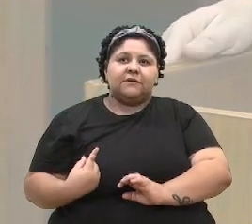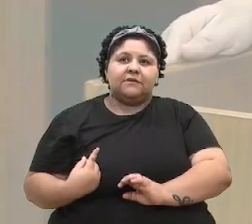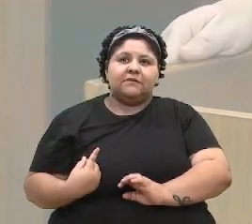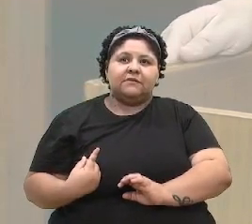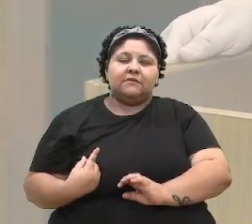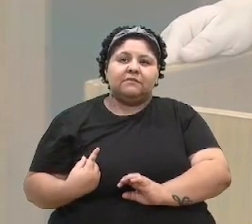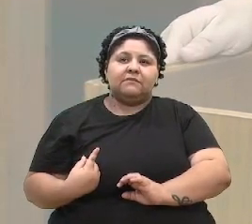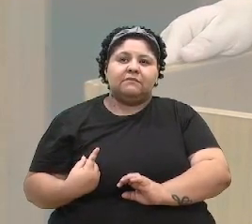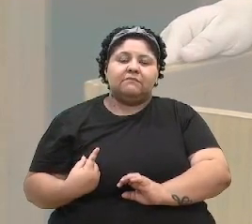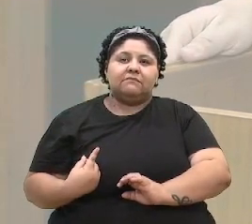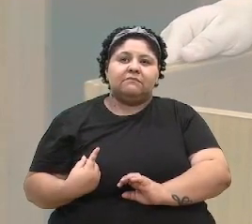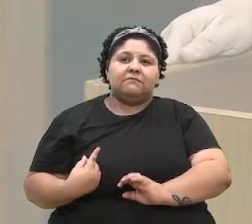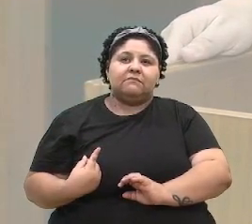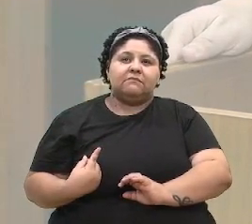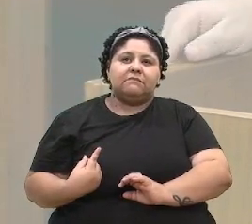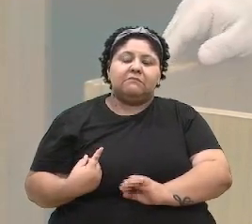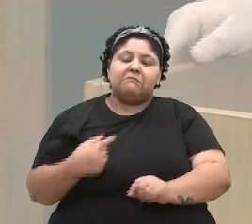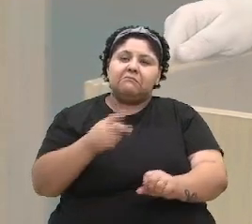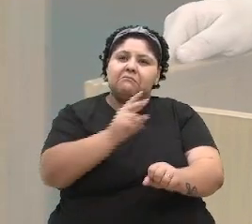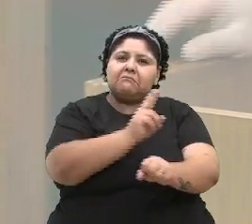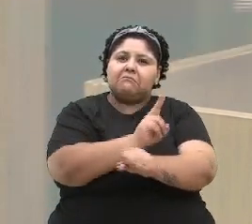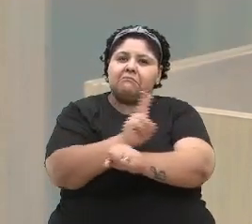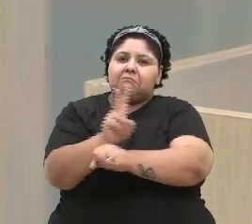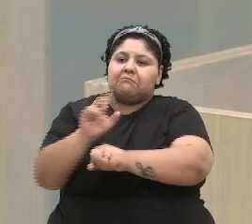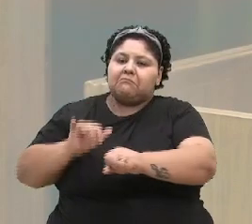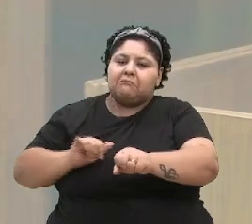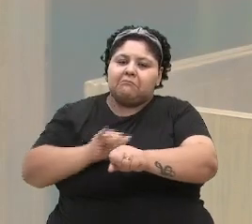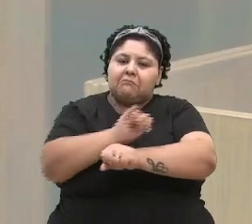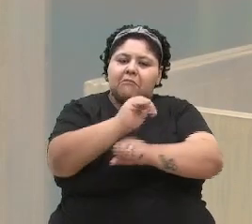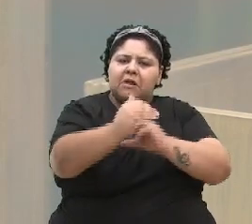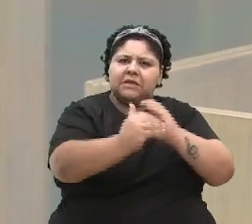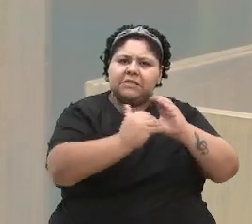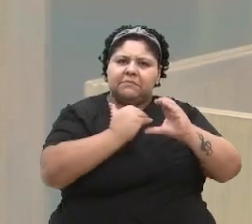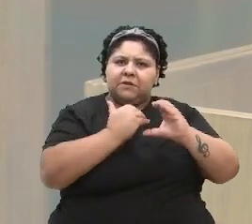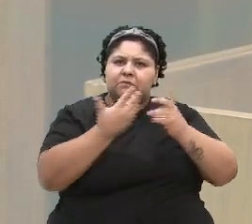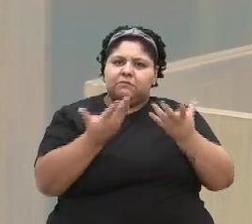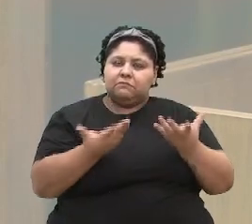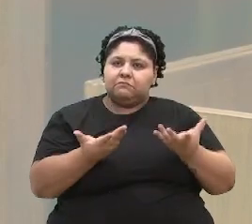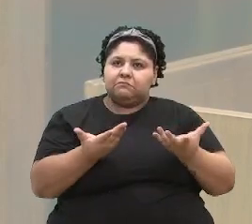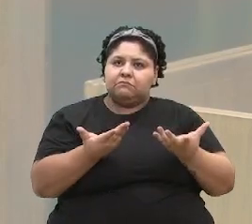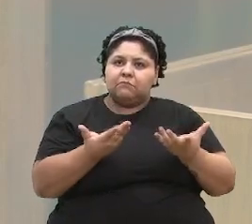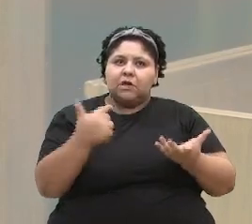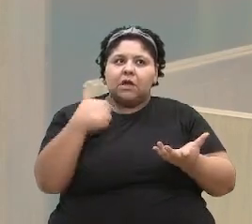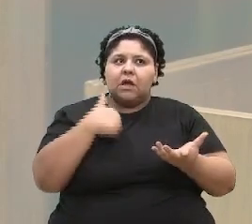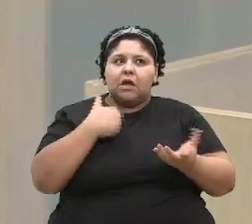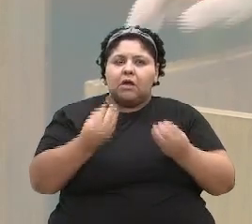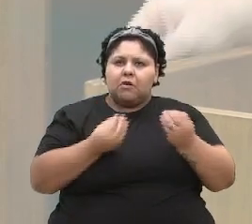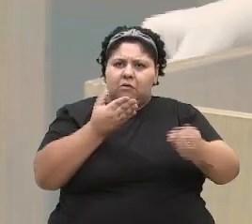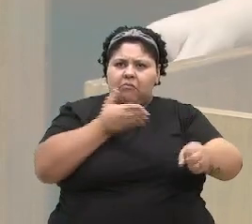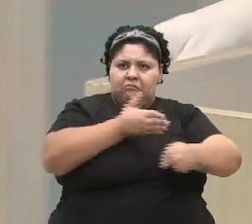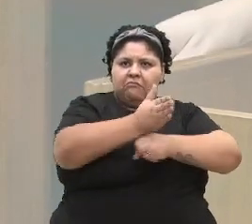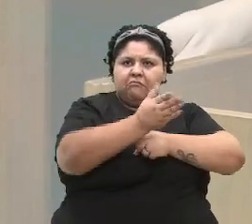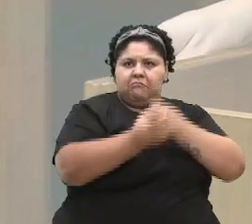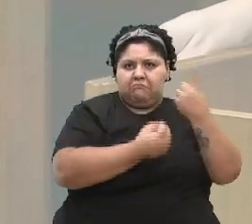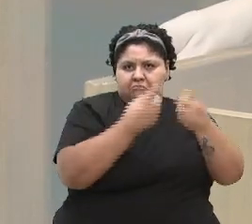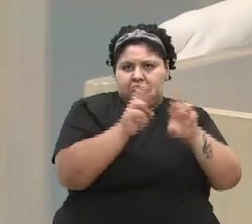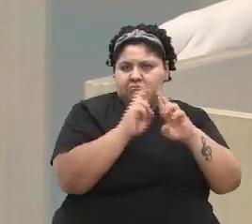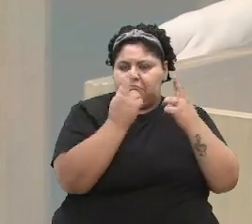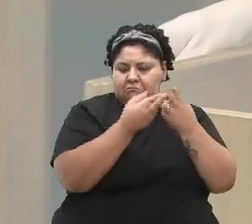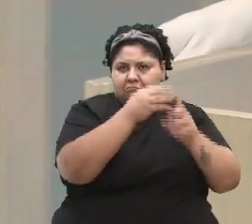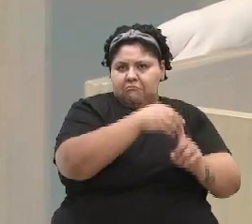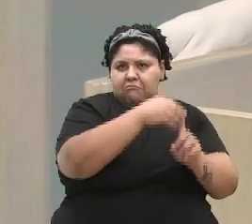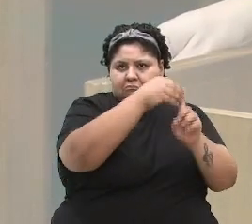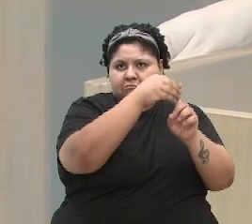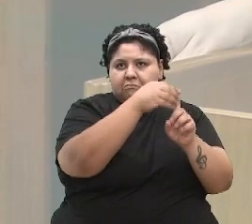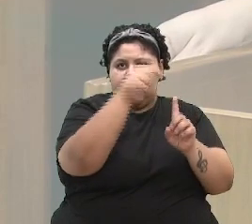cautelar que o aeroporto havia recebido. E eu, como participei de algumas reuniões, principalmente o